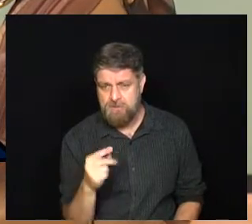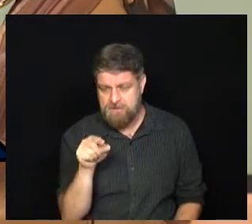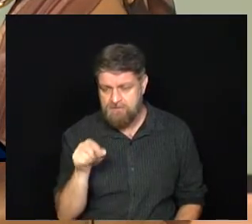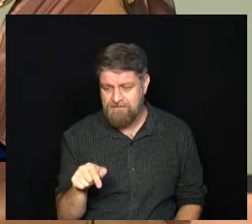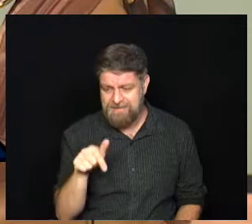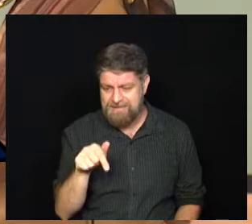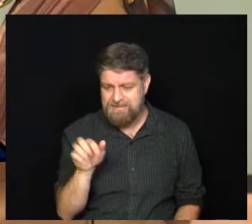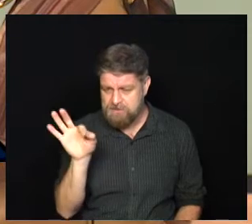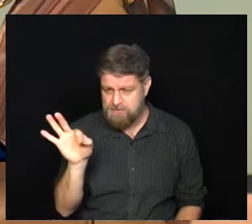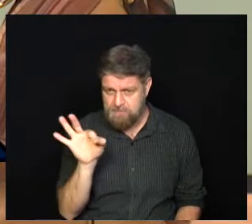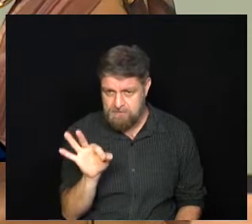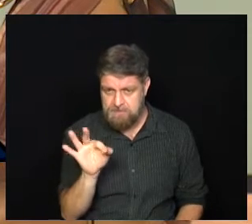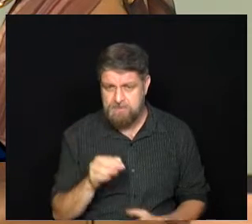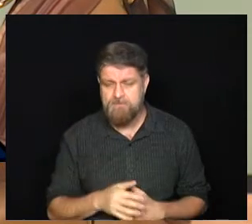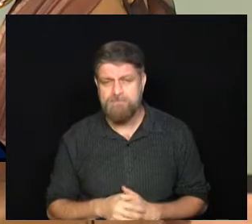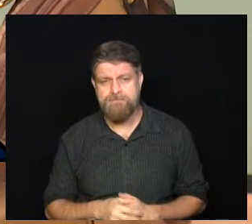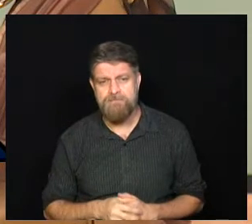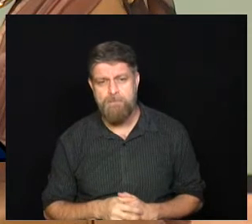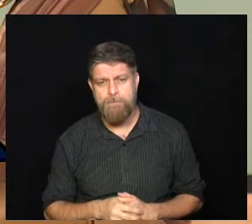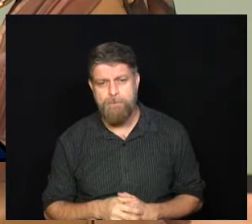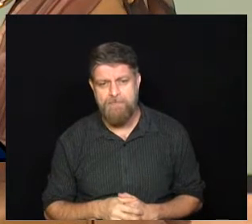32,7%.